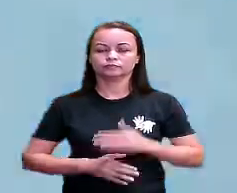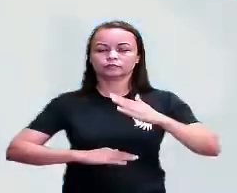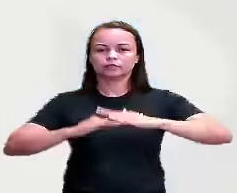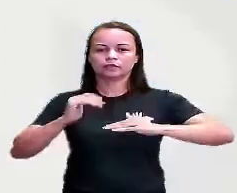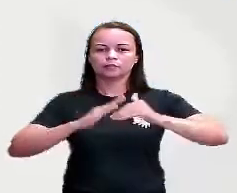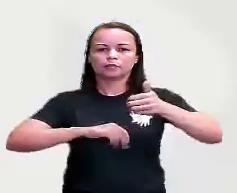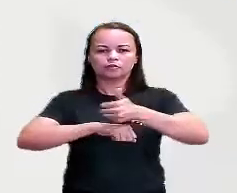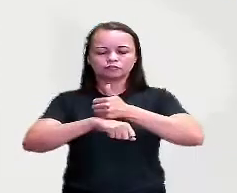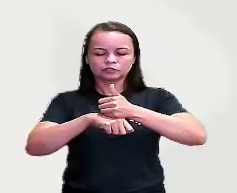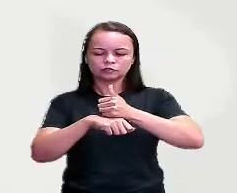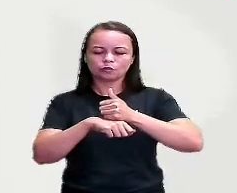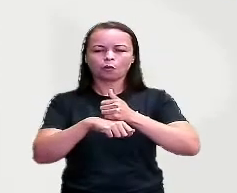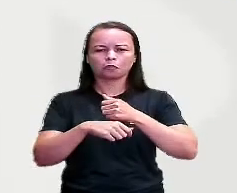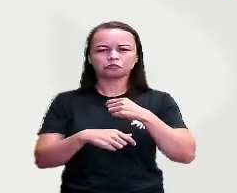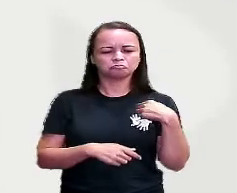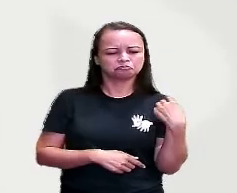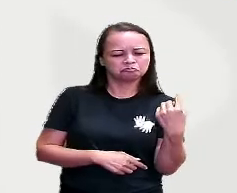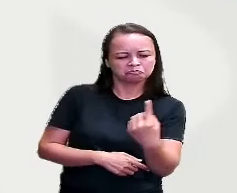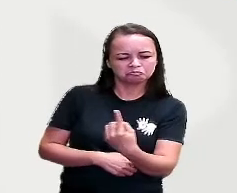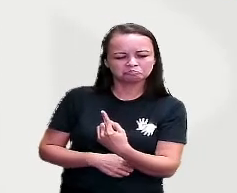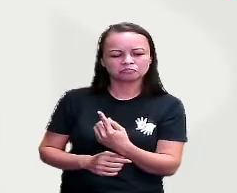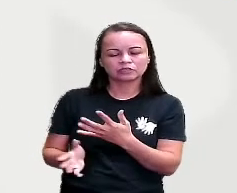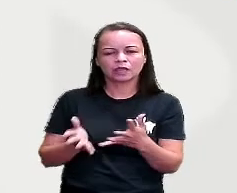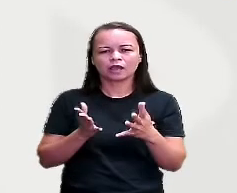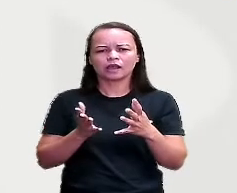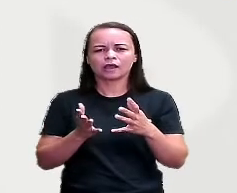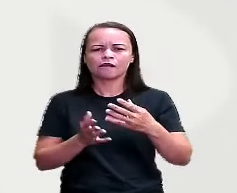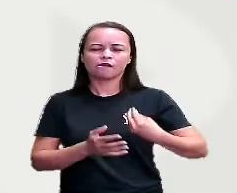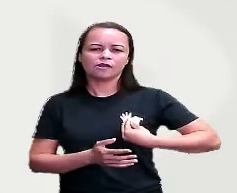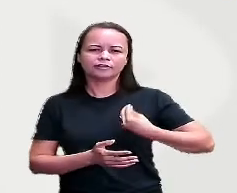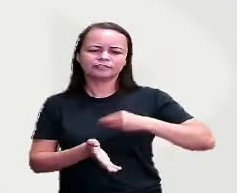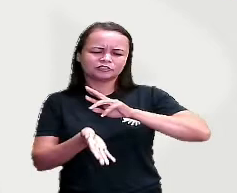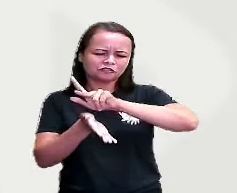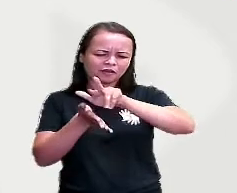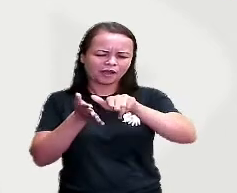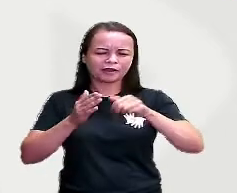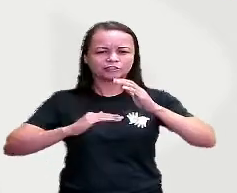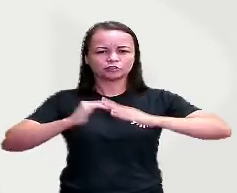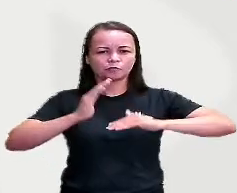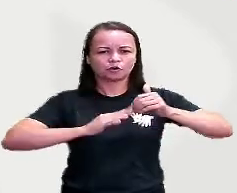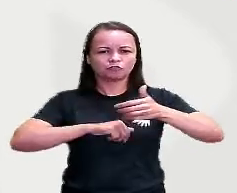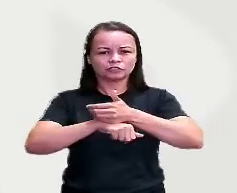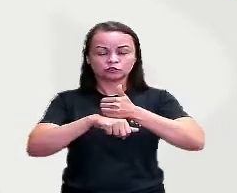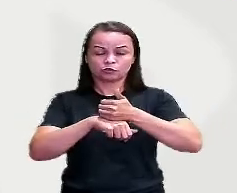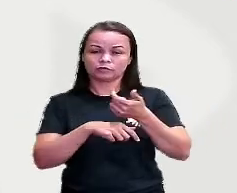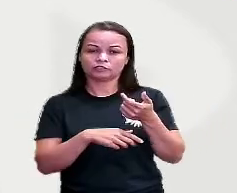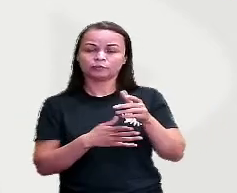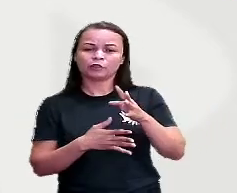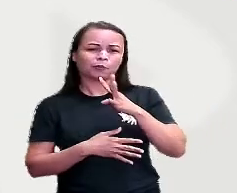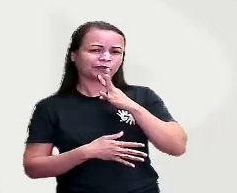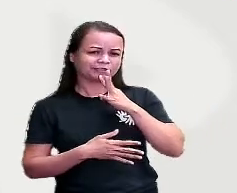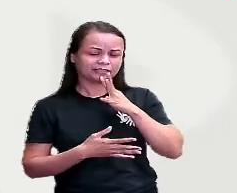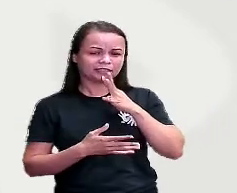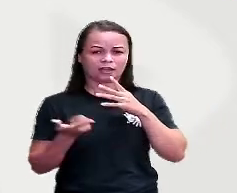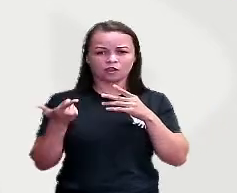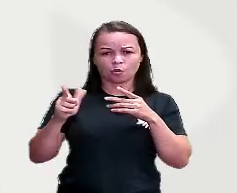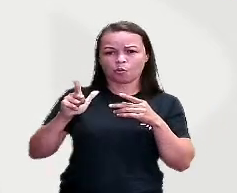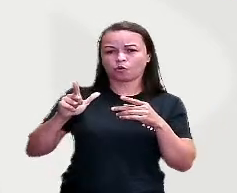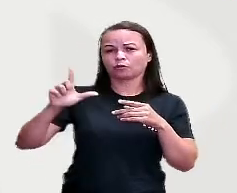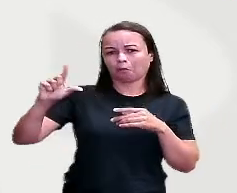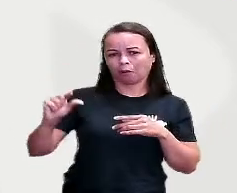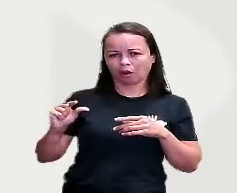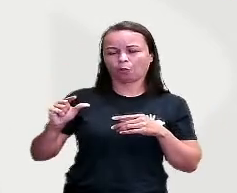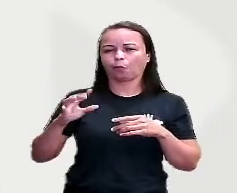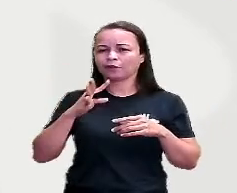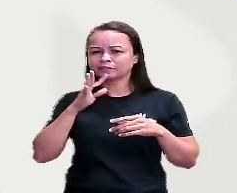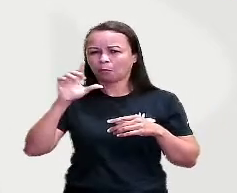Profissões ao meu redor. Existem muitas profissões, algumas muito conhecidas e outras menos conhecidas. E aí a